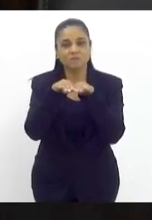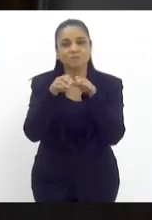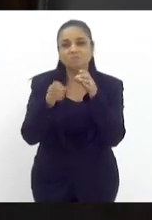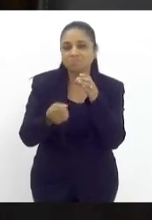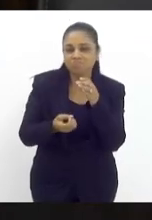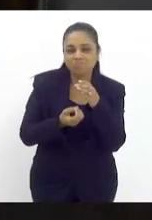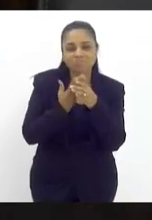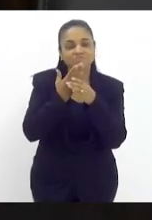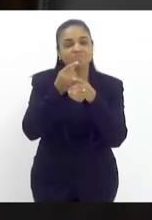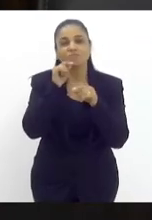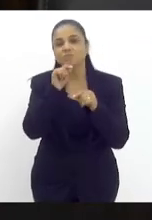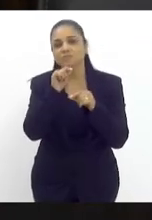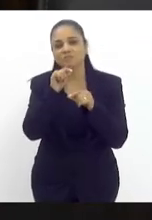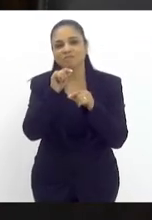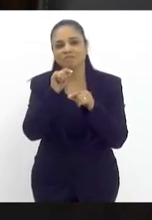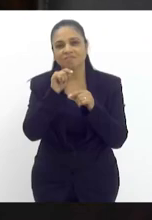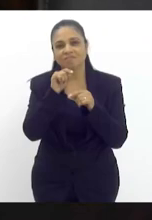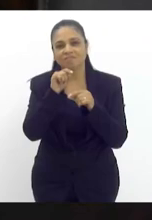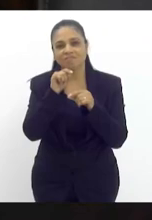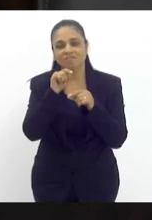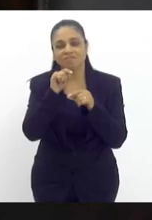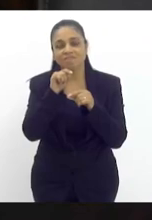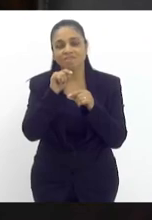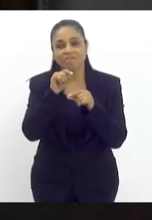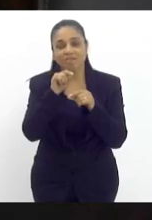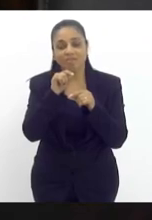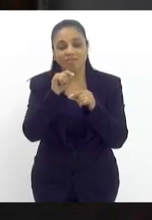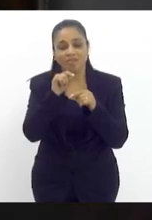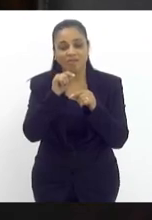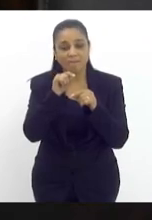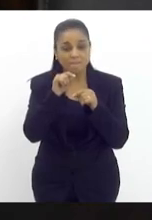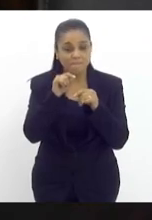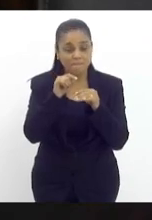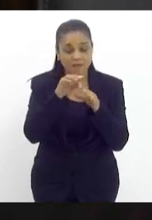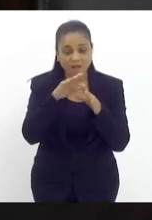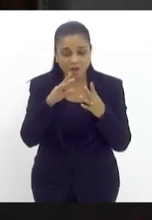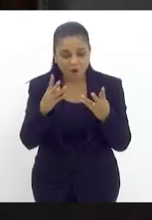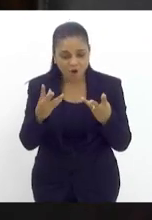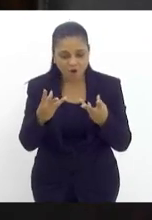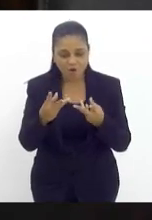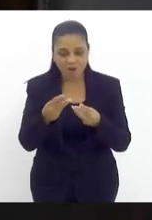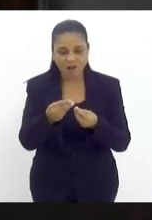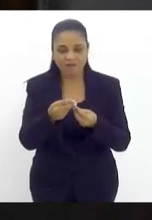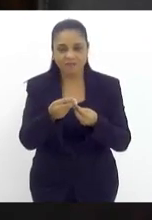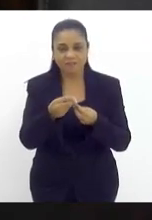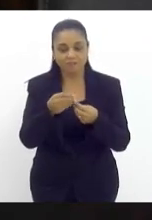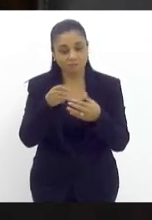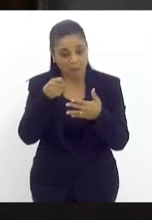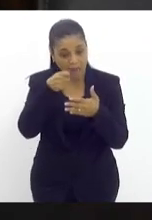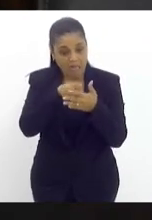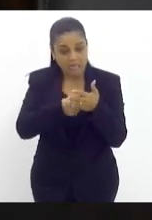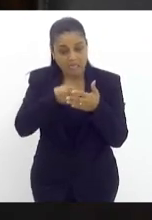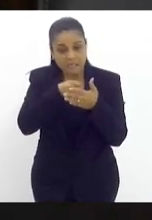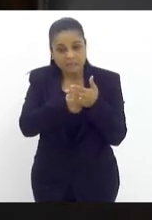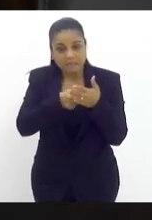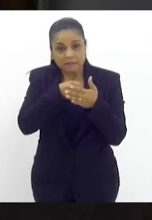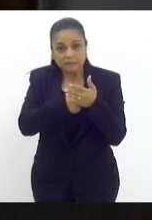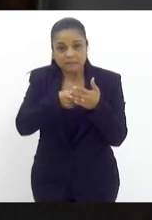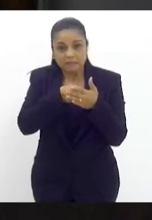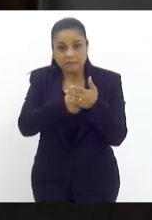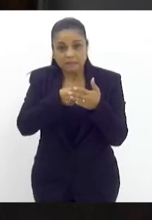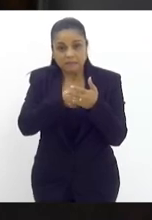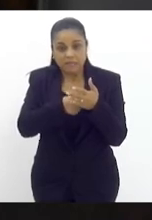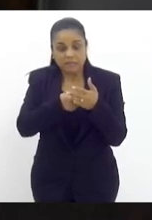uma blindagem, né? Ao mesmo tempo que eu crio uma blindagem, eu crio uma resistência, não é,